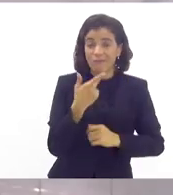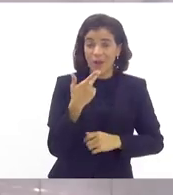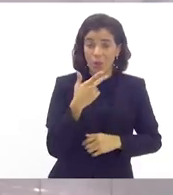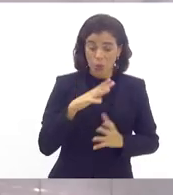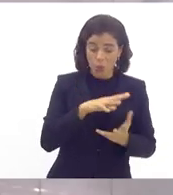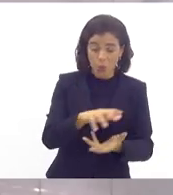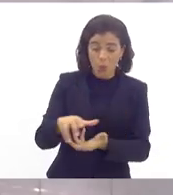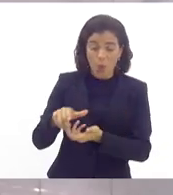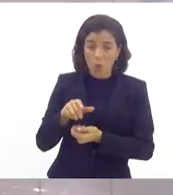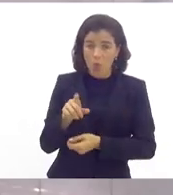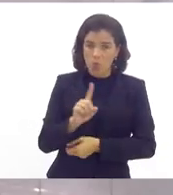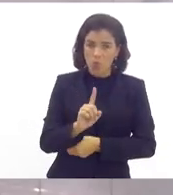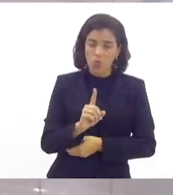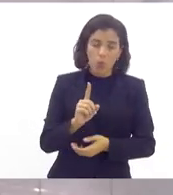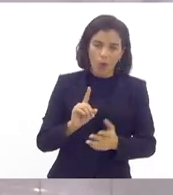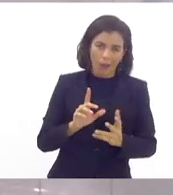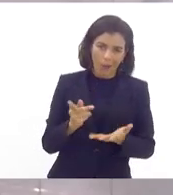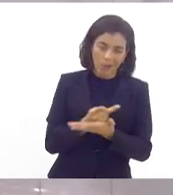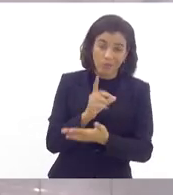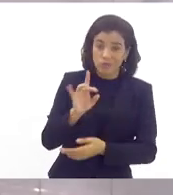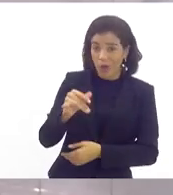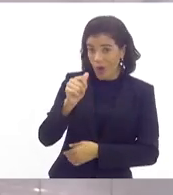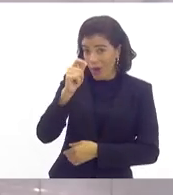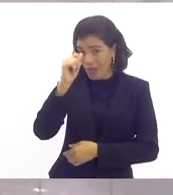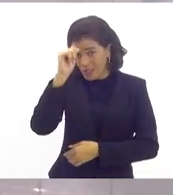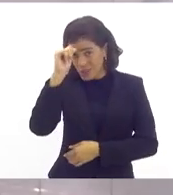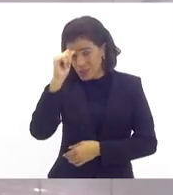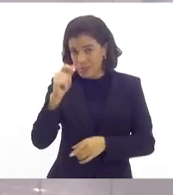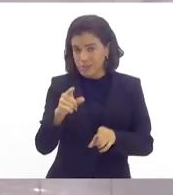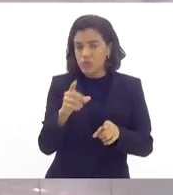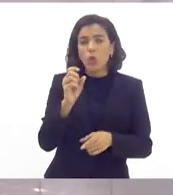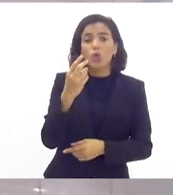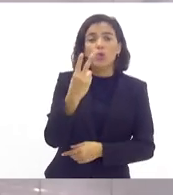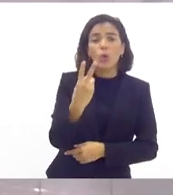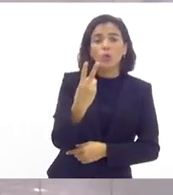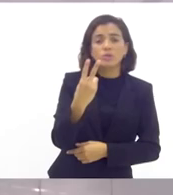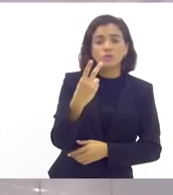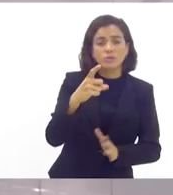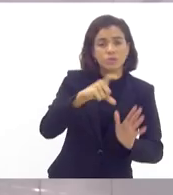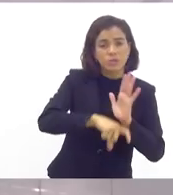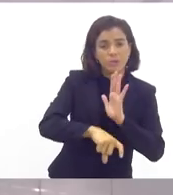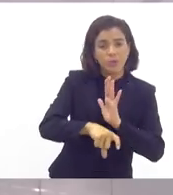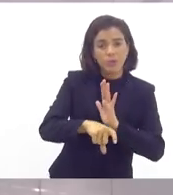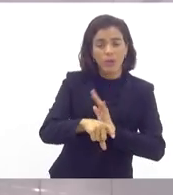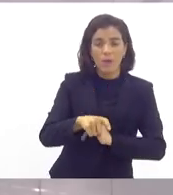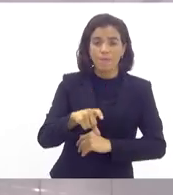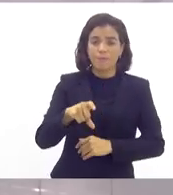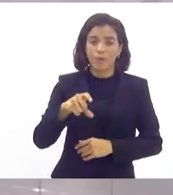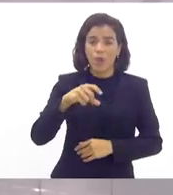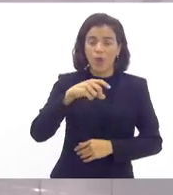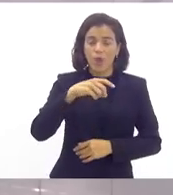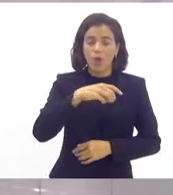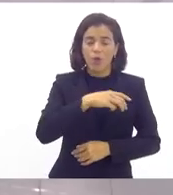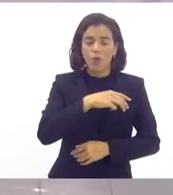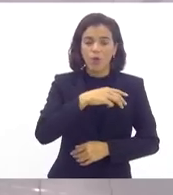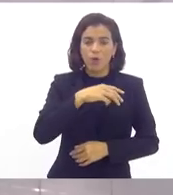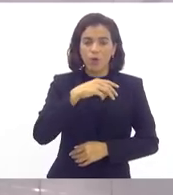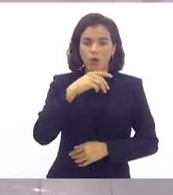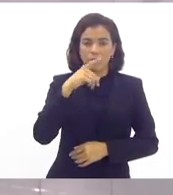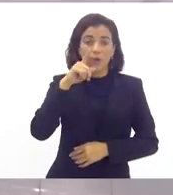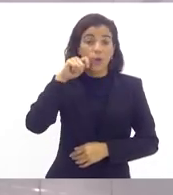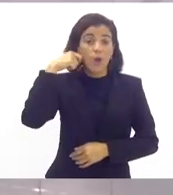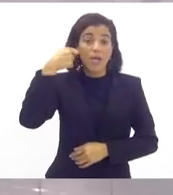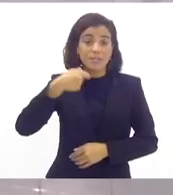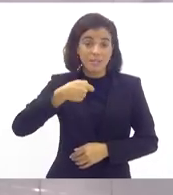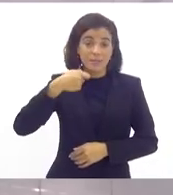Só a Índia era pior, agora eles estão melhor. Só tem dois países que tributam doação: Croácia e Coreia do Sul. A gente não